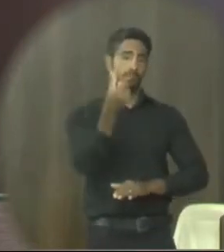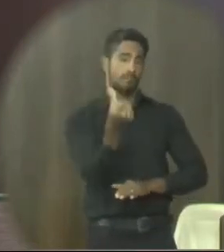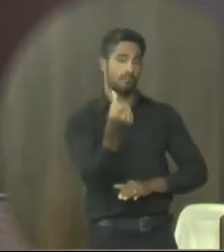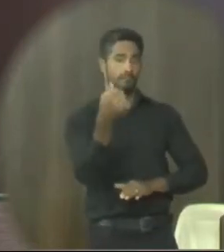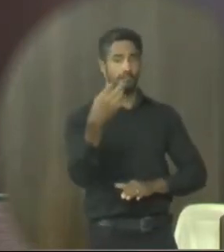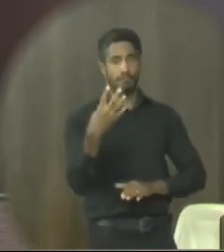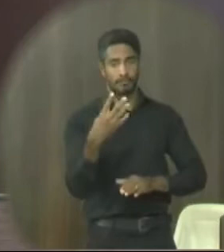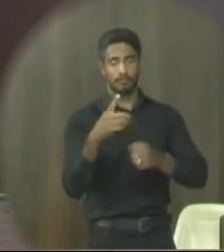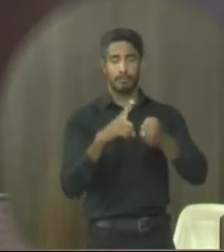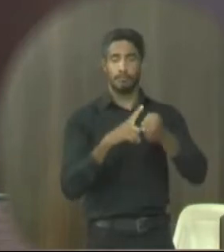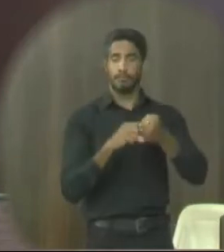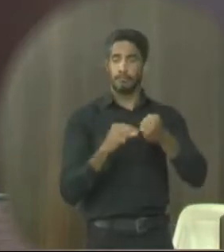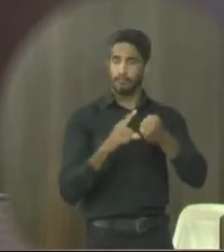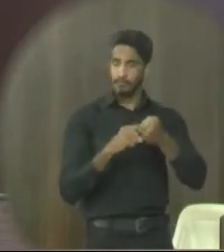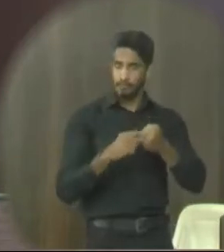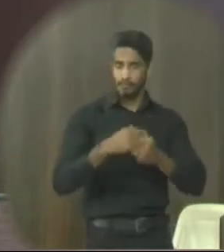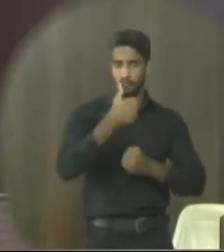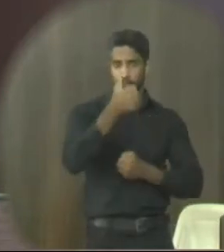artigo